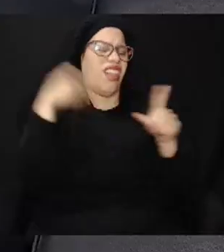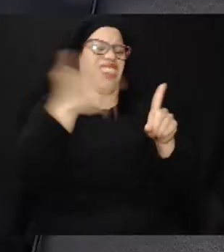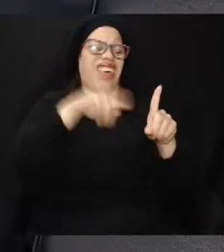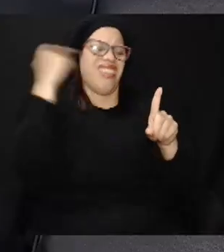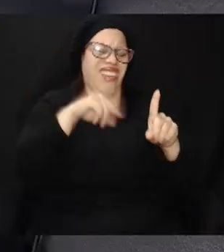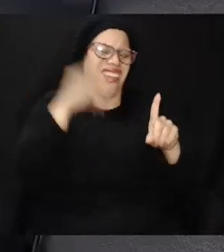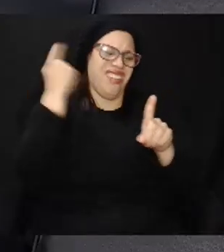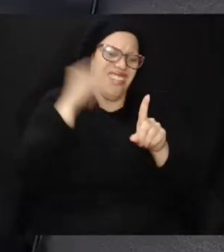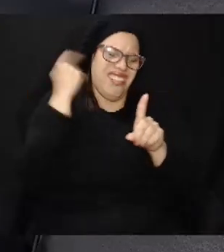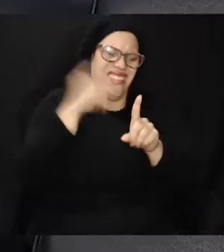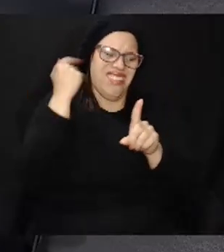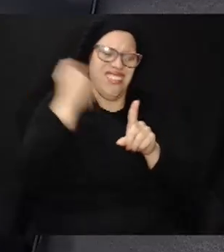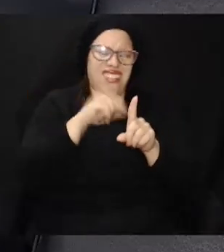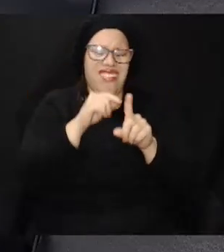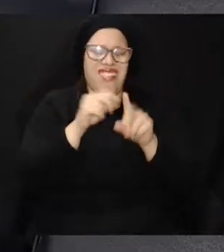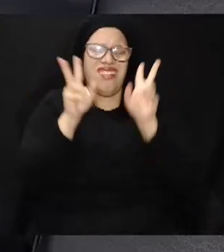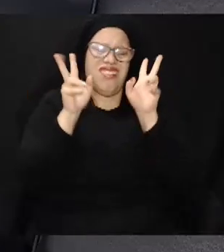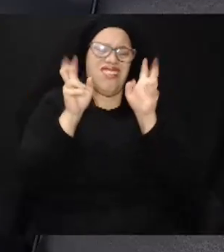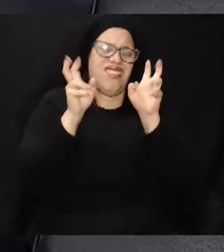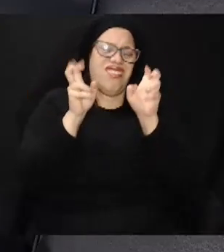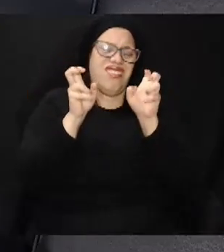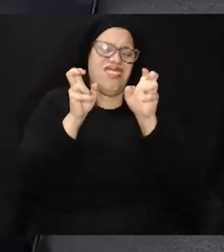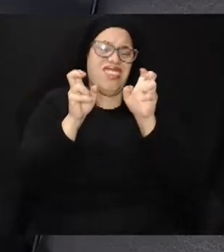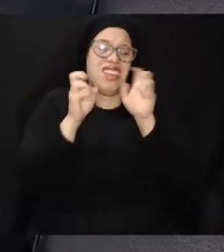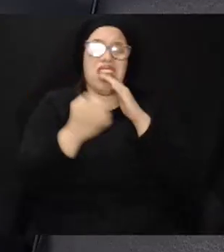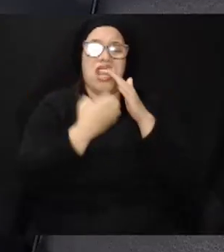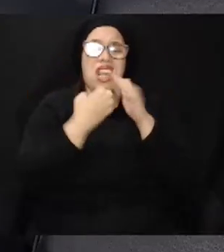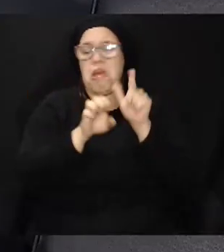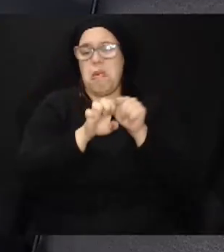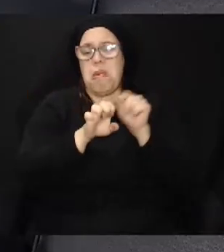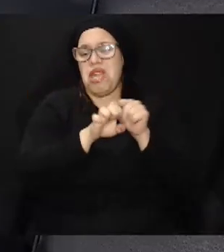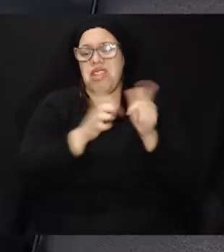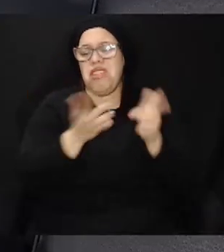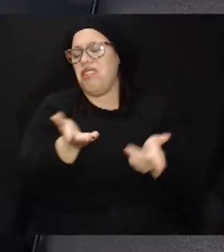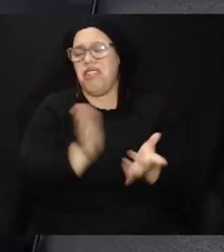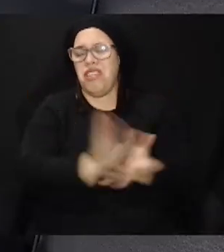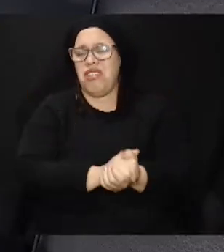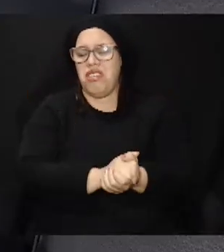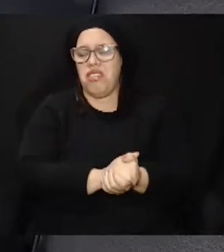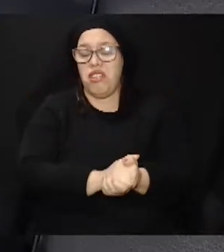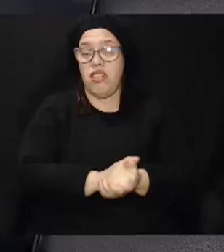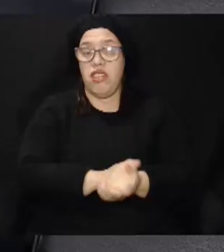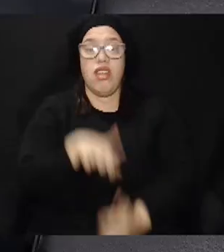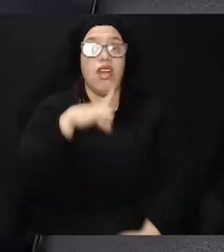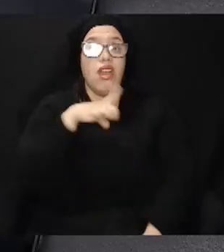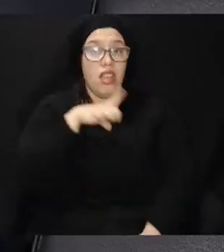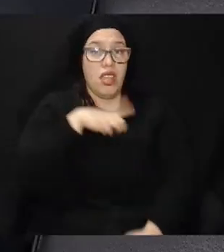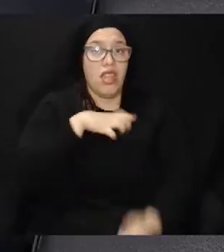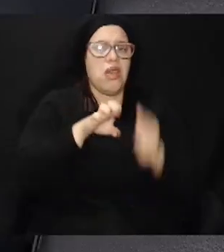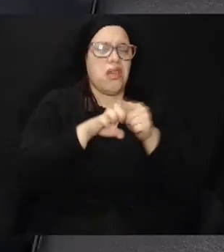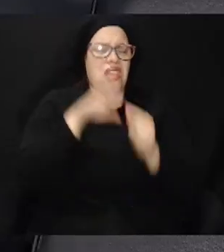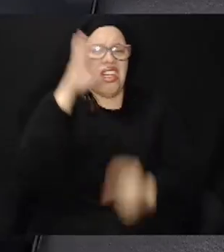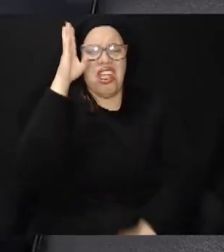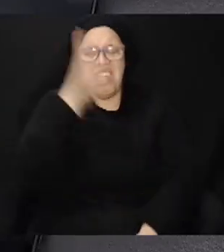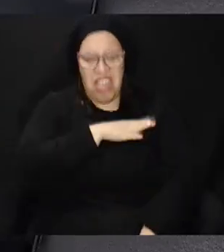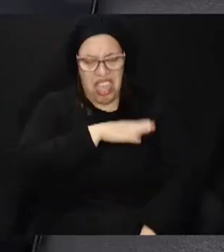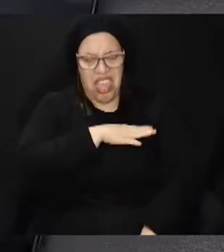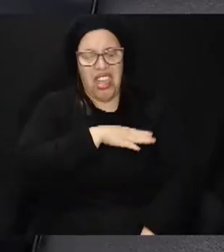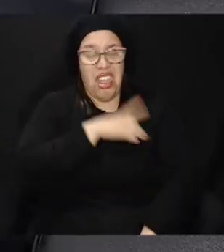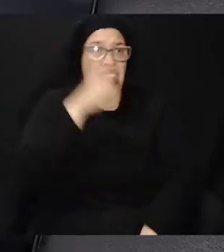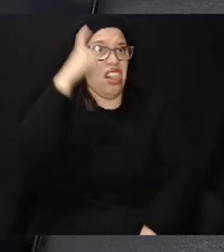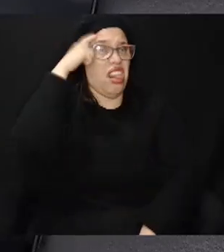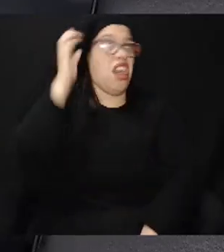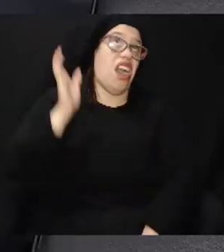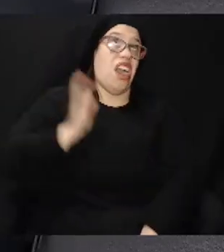colocam tarjetas, né, em empresários. E o empresário, sim, nós temos muitos empresários maus que pensam apenas no